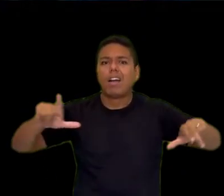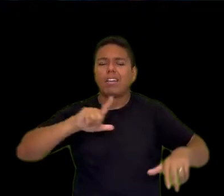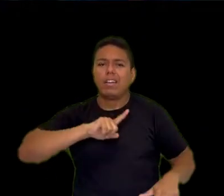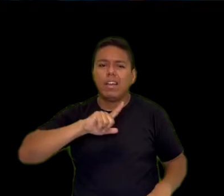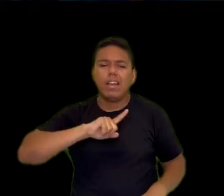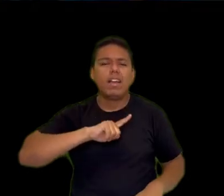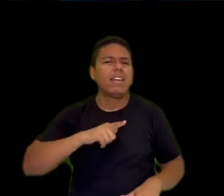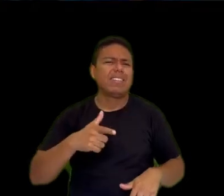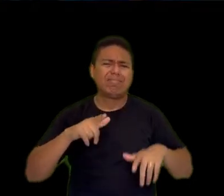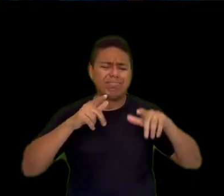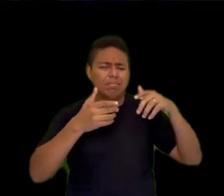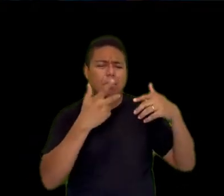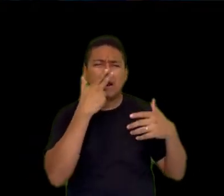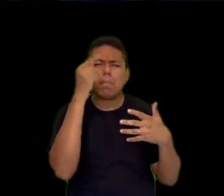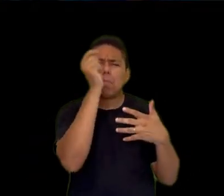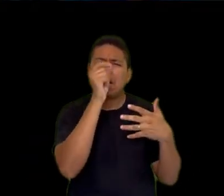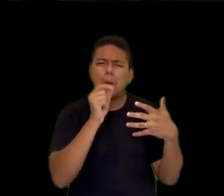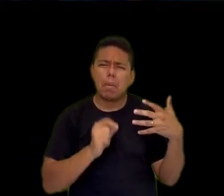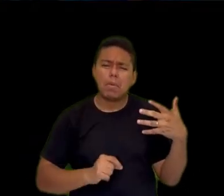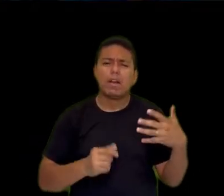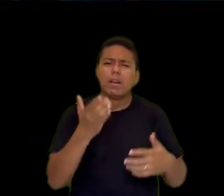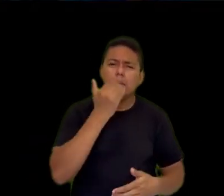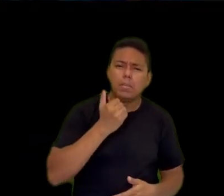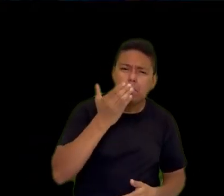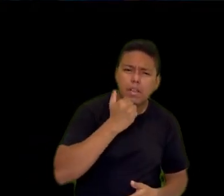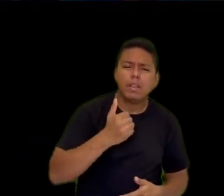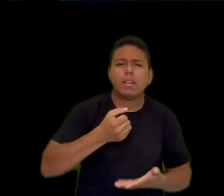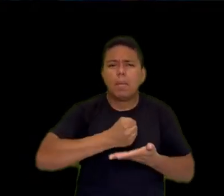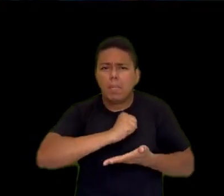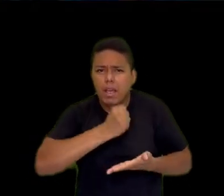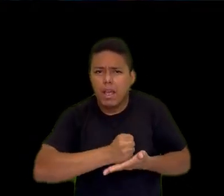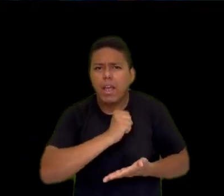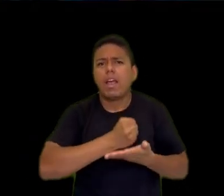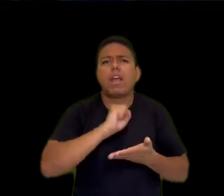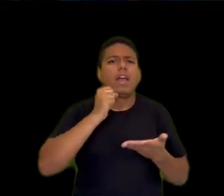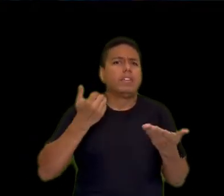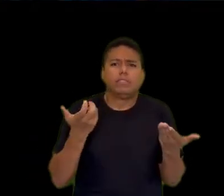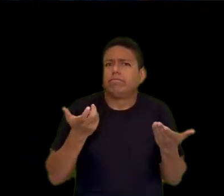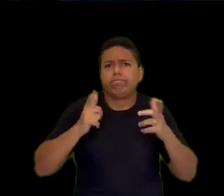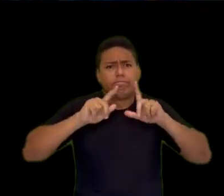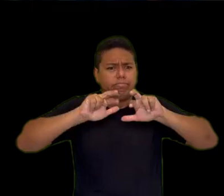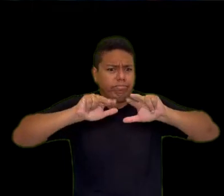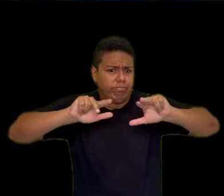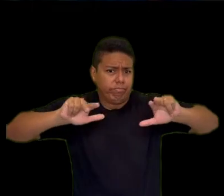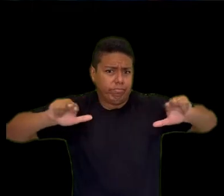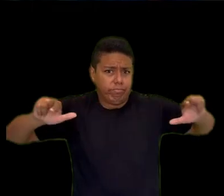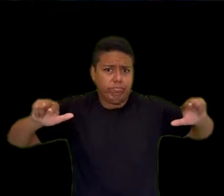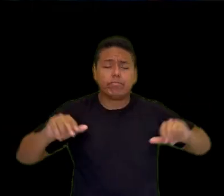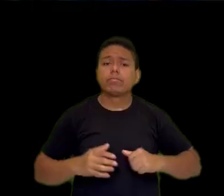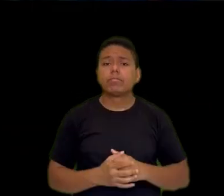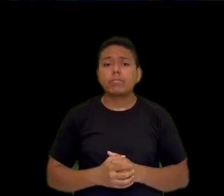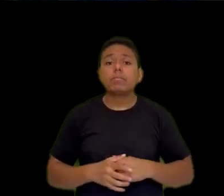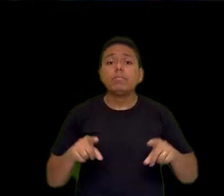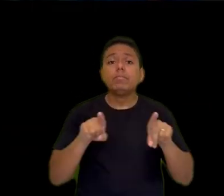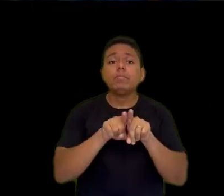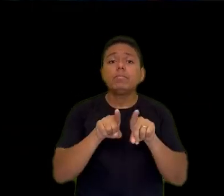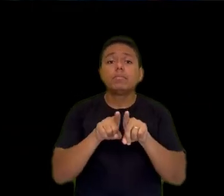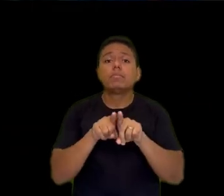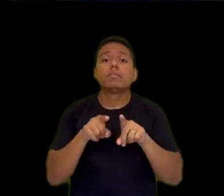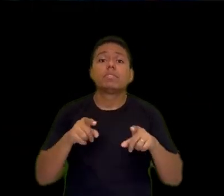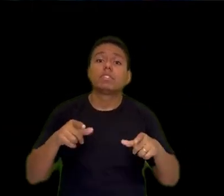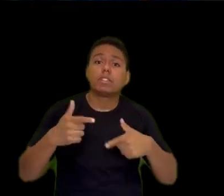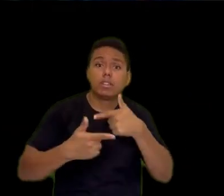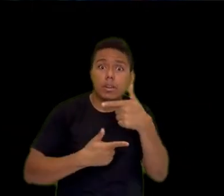da prestação de serviços que relacionam direto ou indiretamente com a saúde. E nesse controle da prestação de serviço, a gente tem